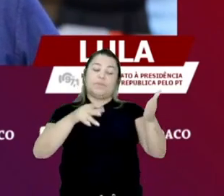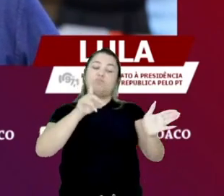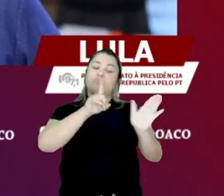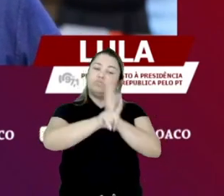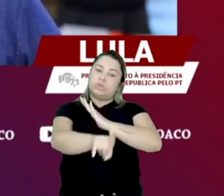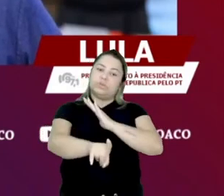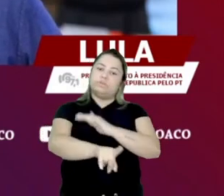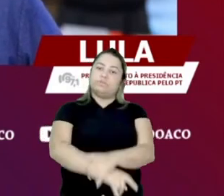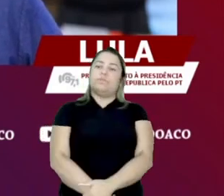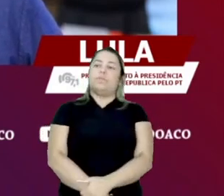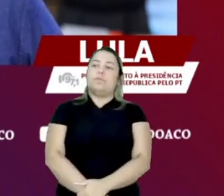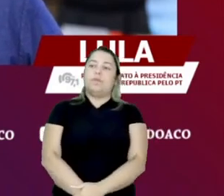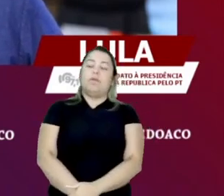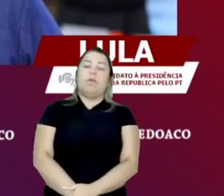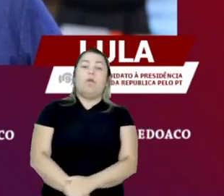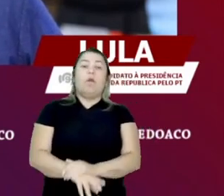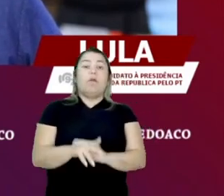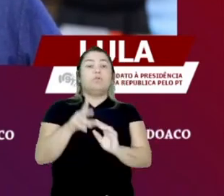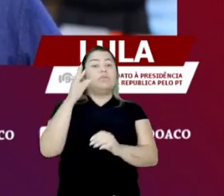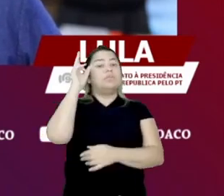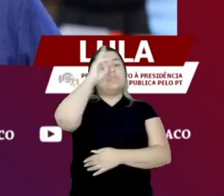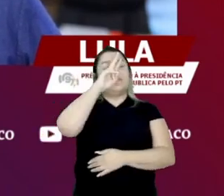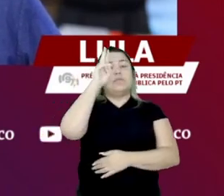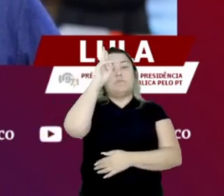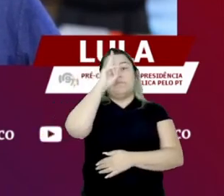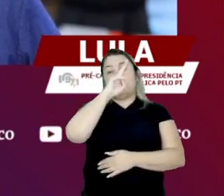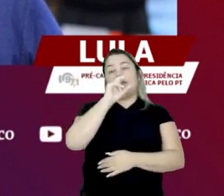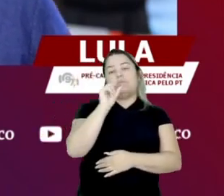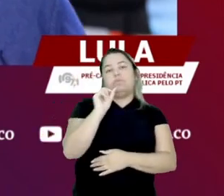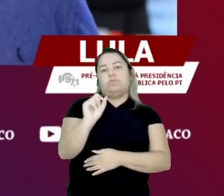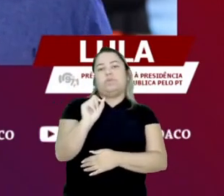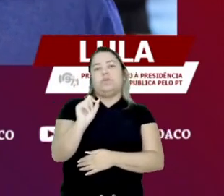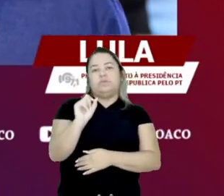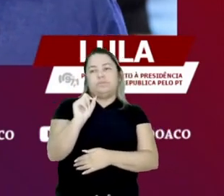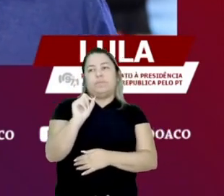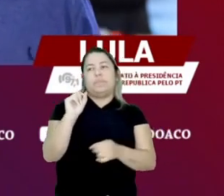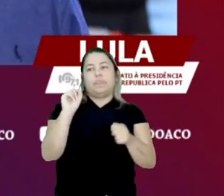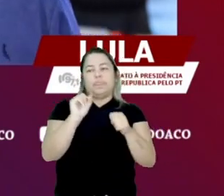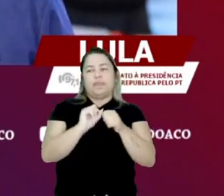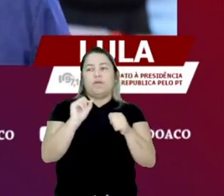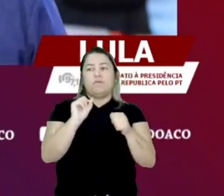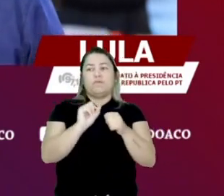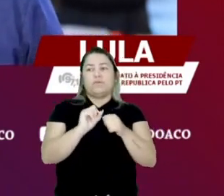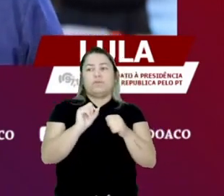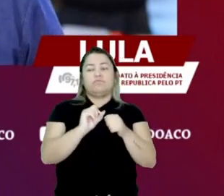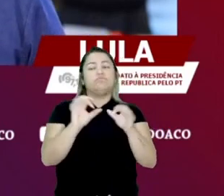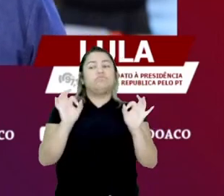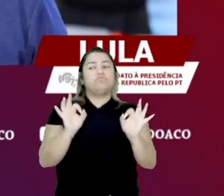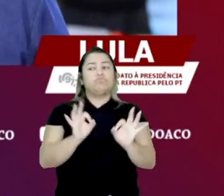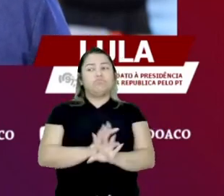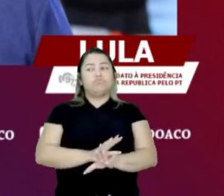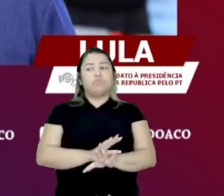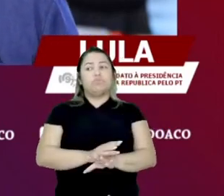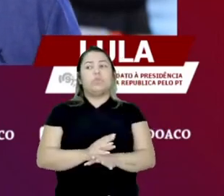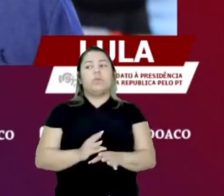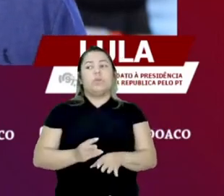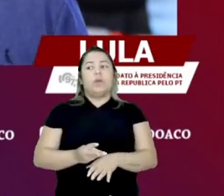381 até São Paulo, de Belo Horizonte a São Paulo. A presidenta Dilma começou a fazer o trecho de Belo